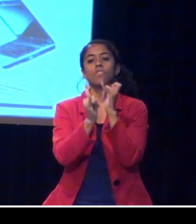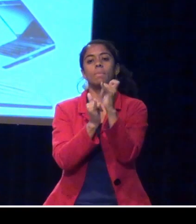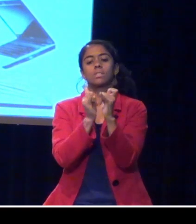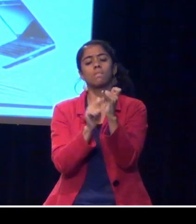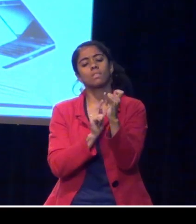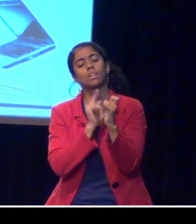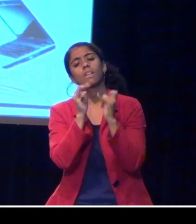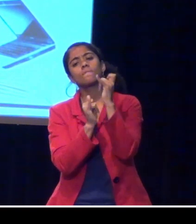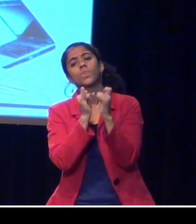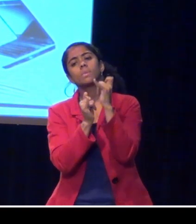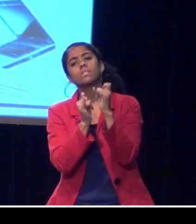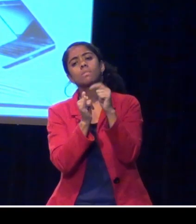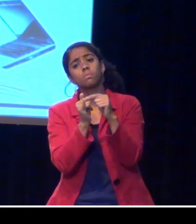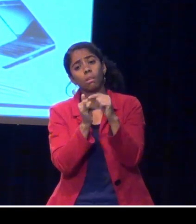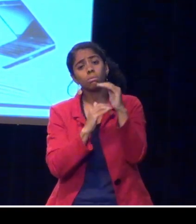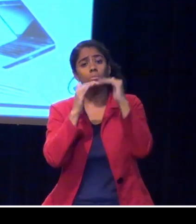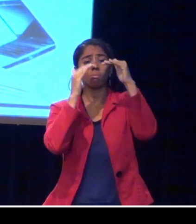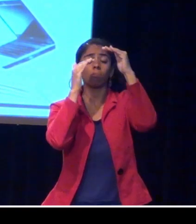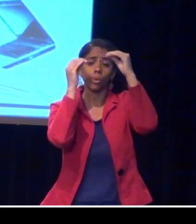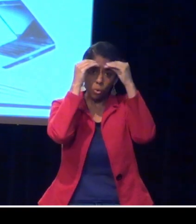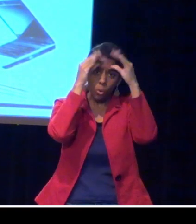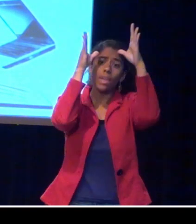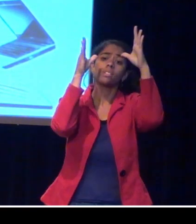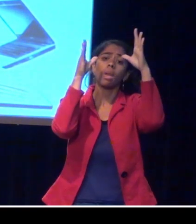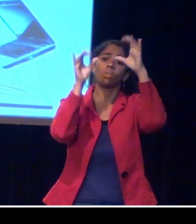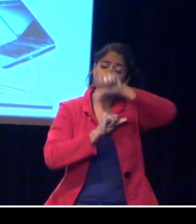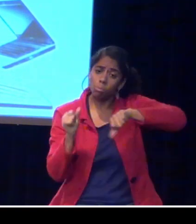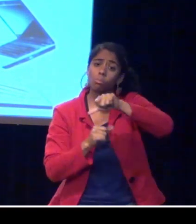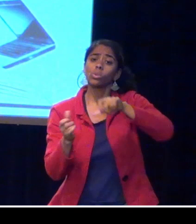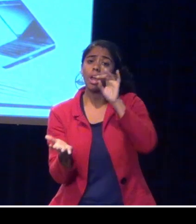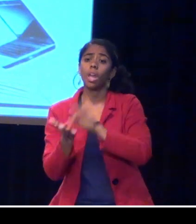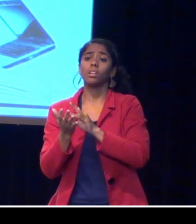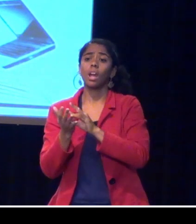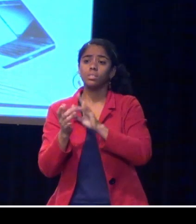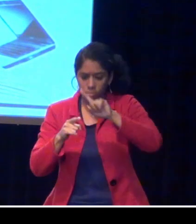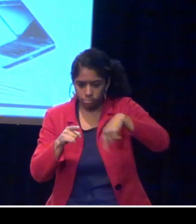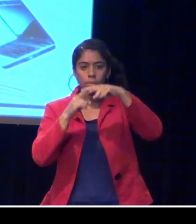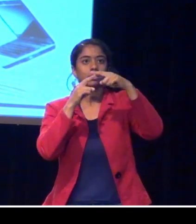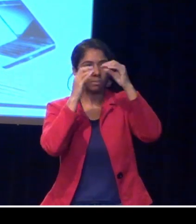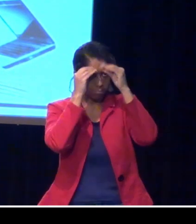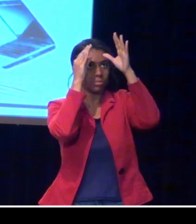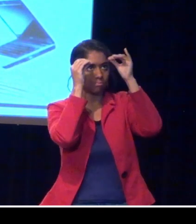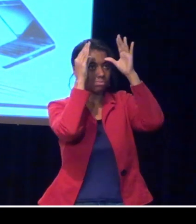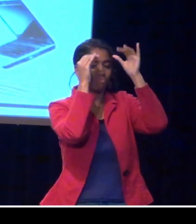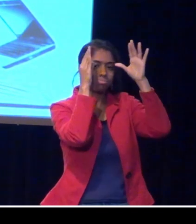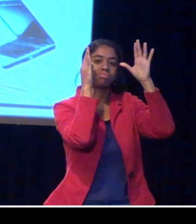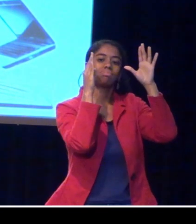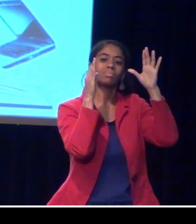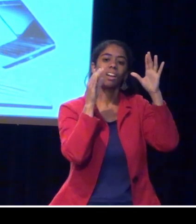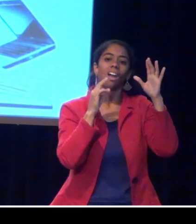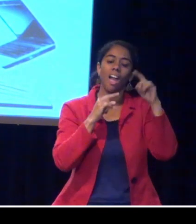construir conhecimento, para mudar a realidade, vai construir mais conhecimento. Então, ela é o eixo pela qual as